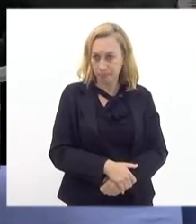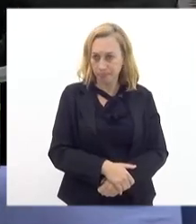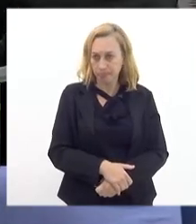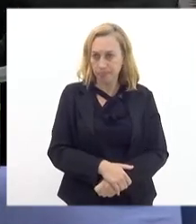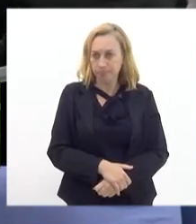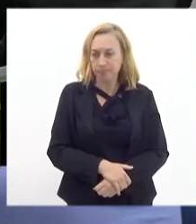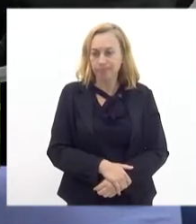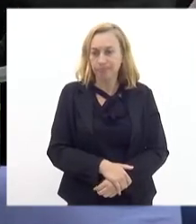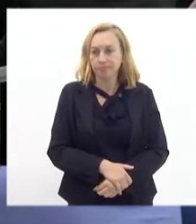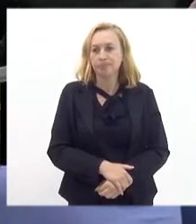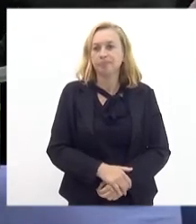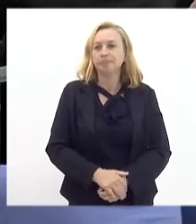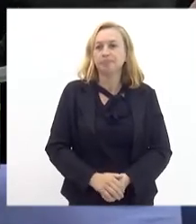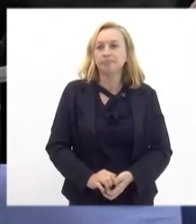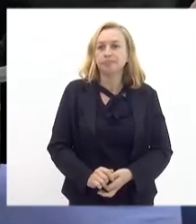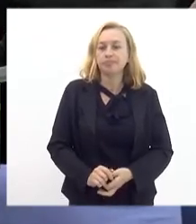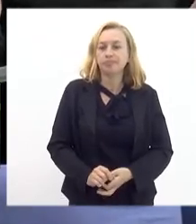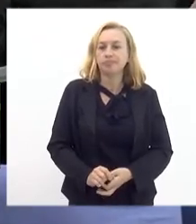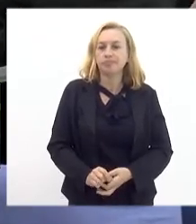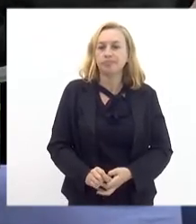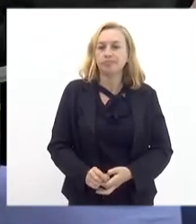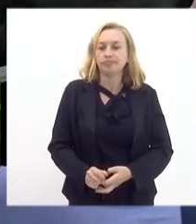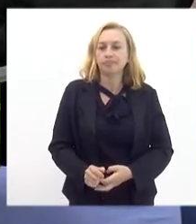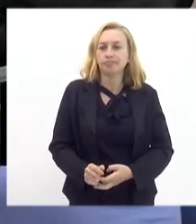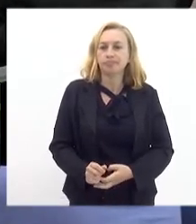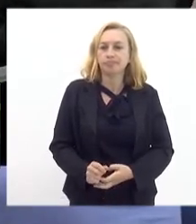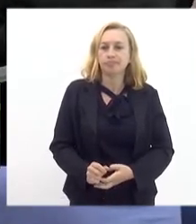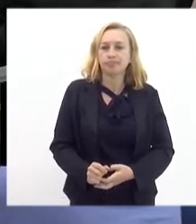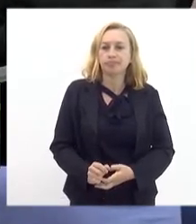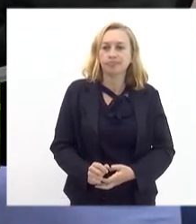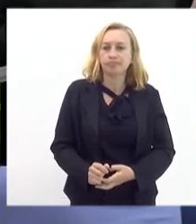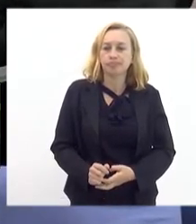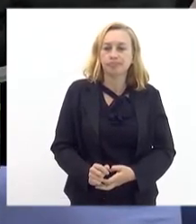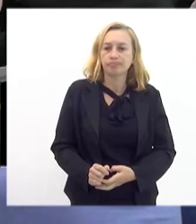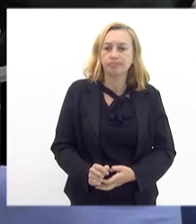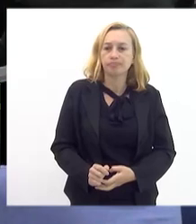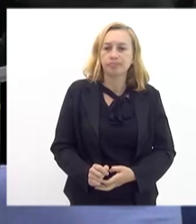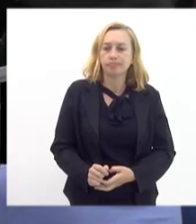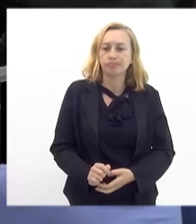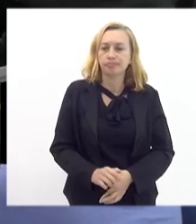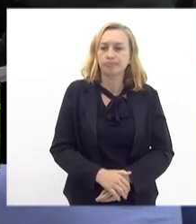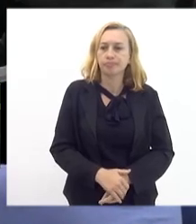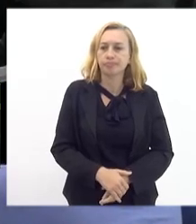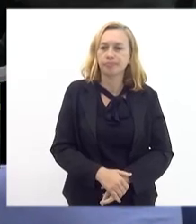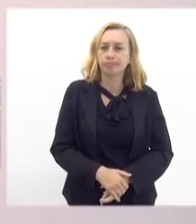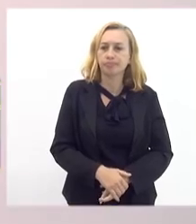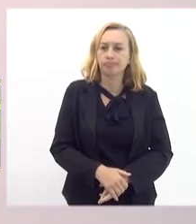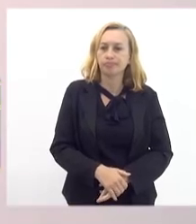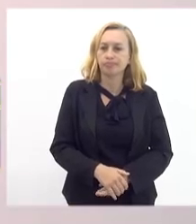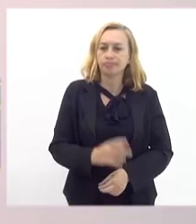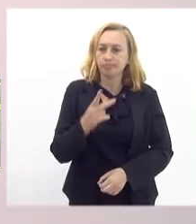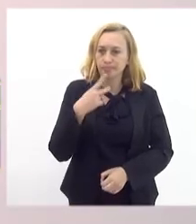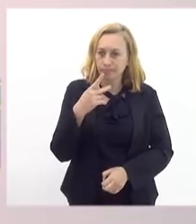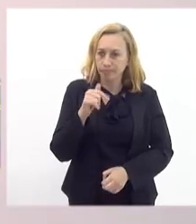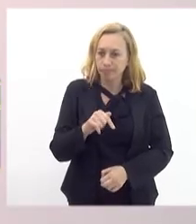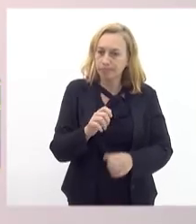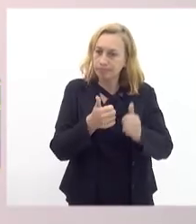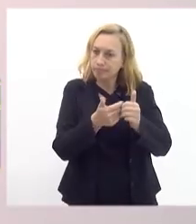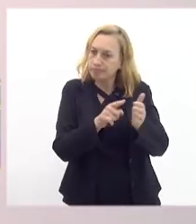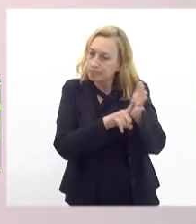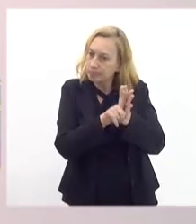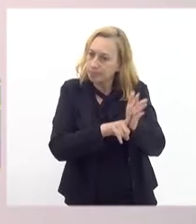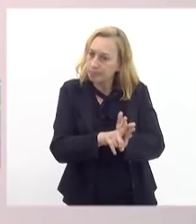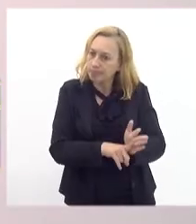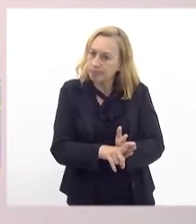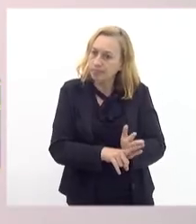povos fazer todo esclarecimento a respeito desse licenciamento assim não Cale a o que a gente tá falando que a sandália que eu tô